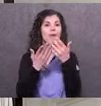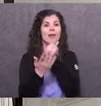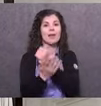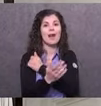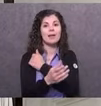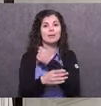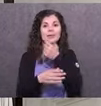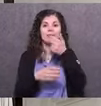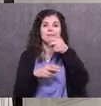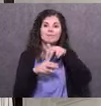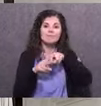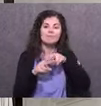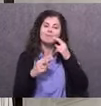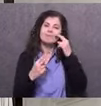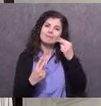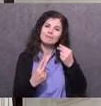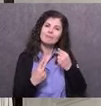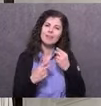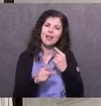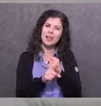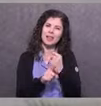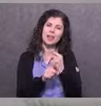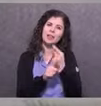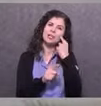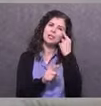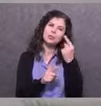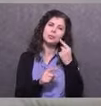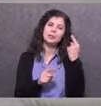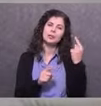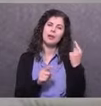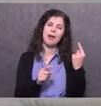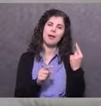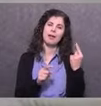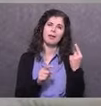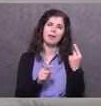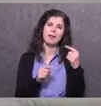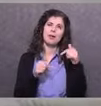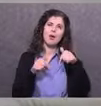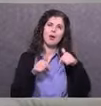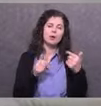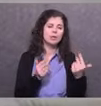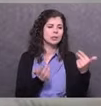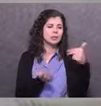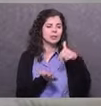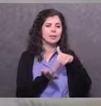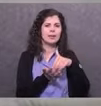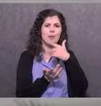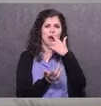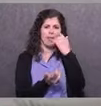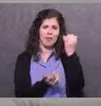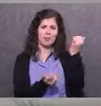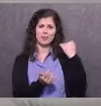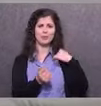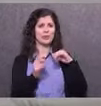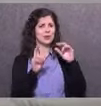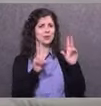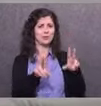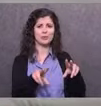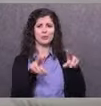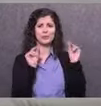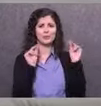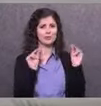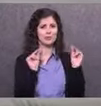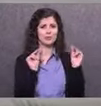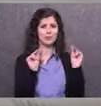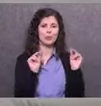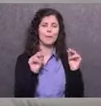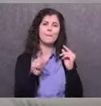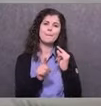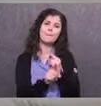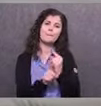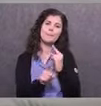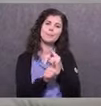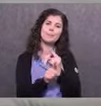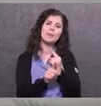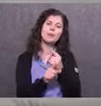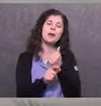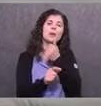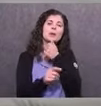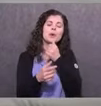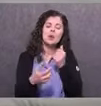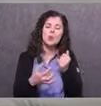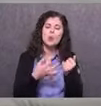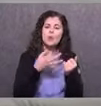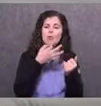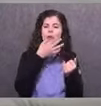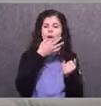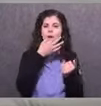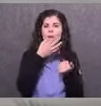a unirem-se de modo especial a esta presença que nunca nos abandona e a fazerem a sua comunhão espiritual